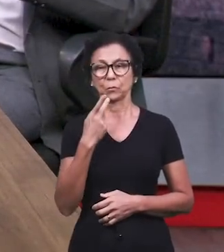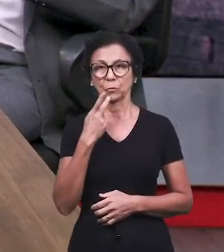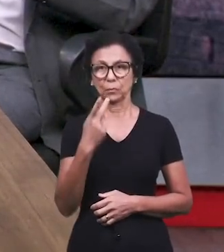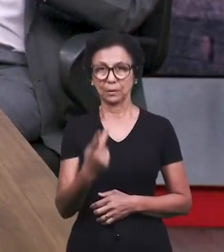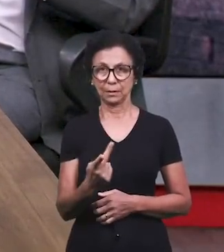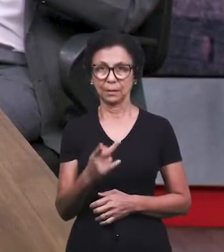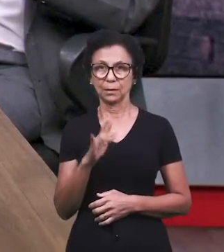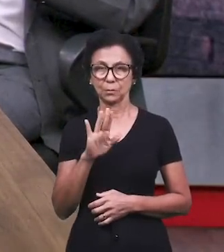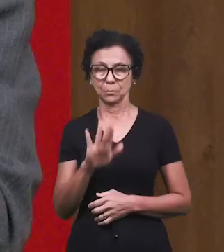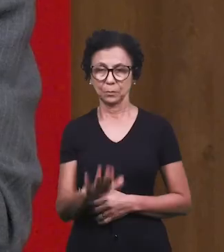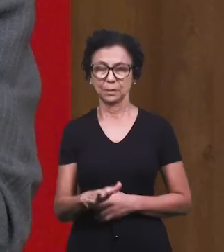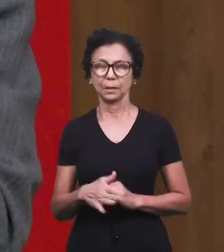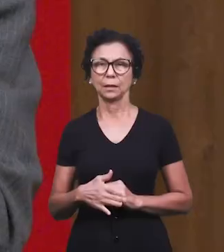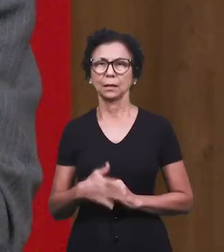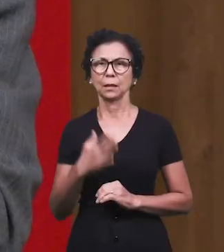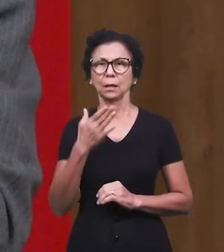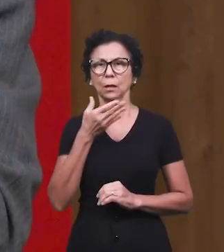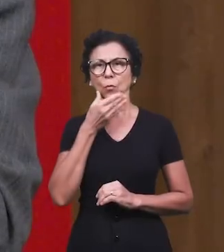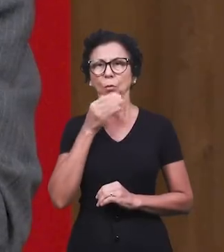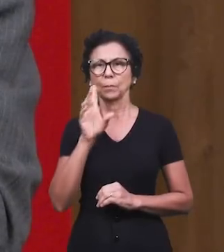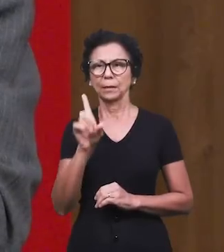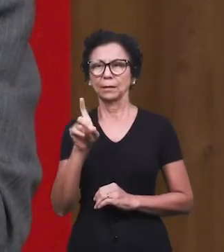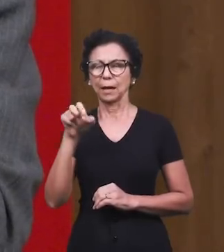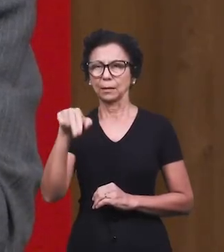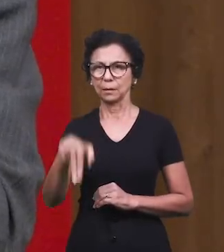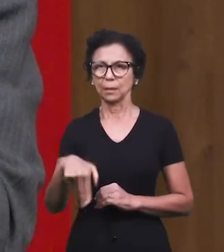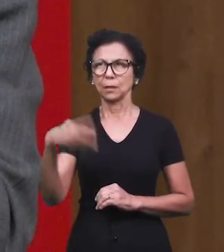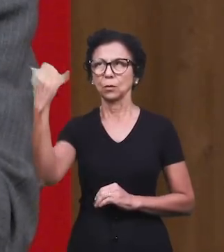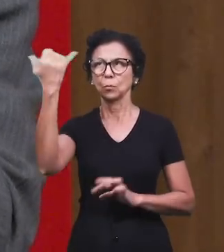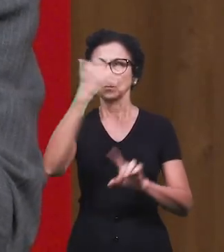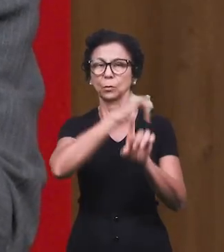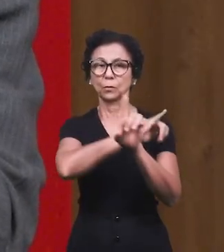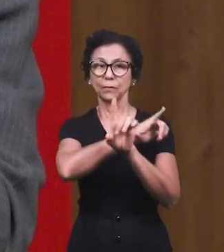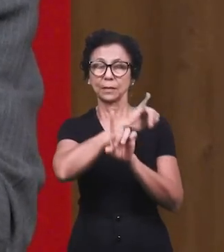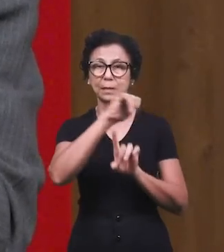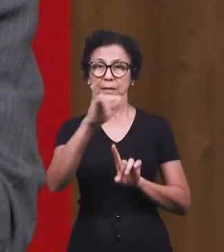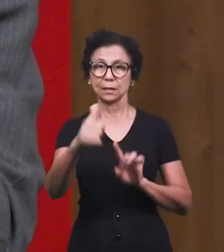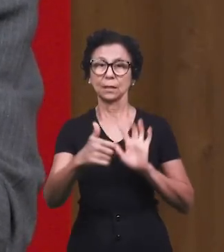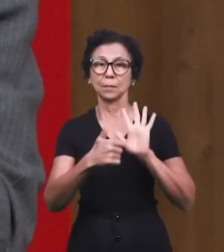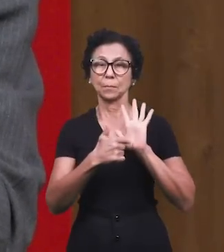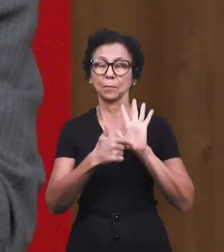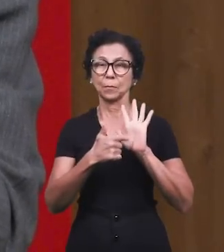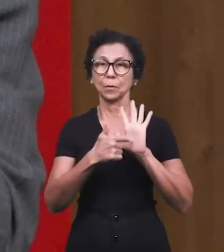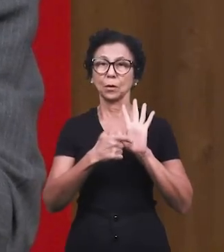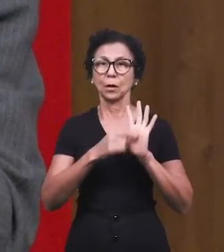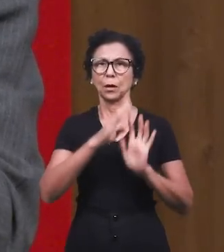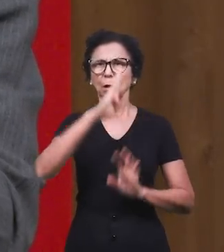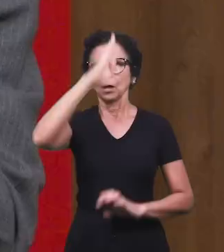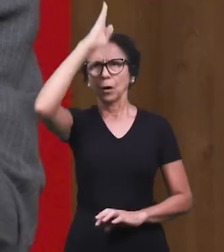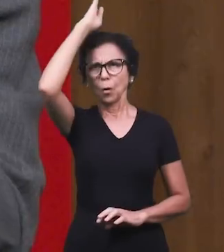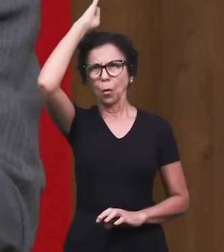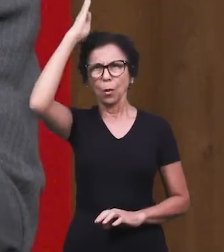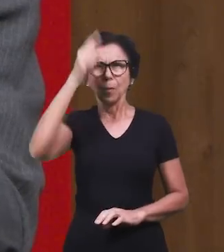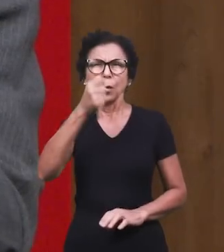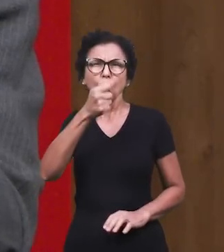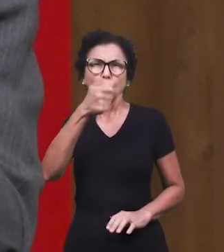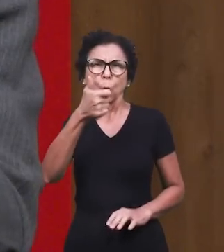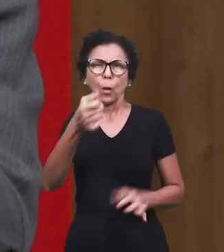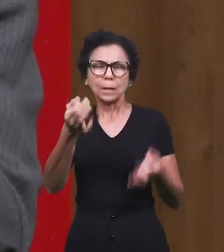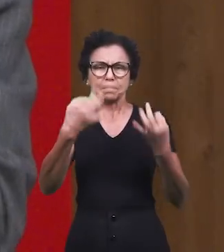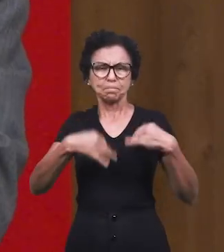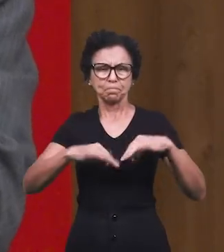aqui que nas profecias de Daniel, o Império Romano é descrito como um império quase